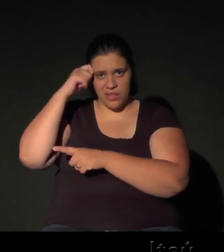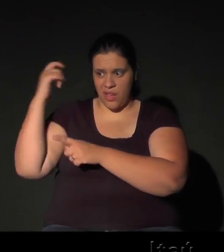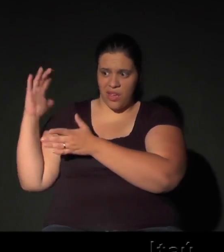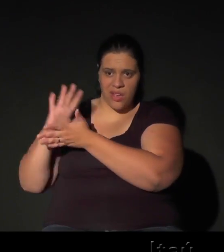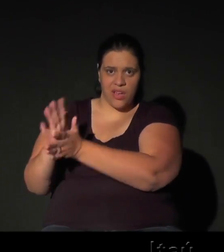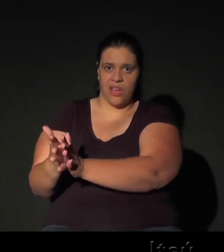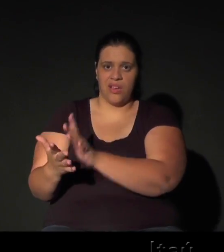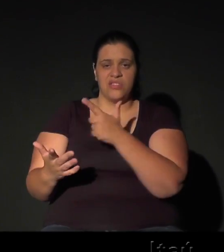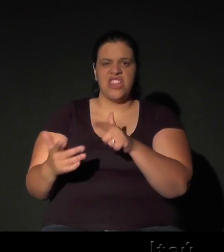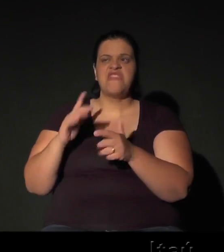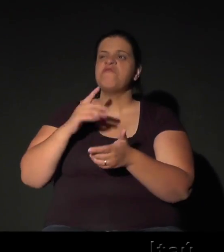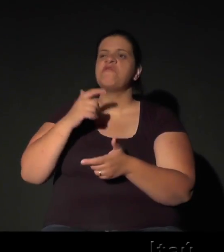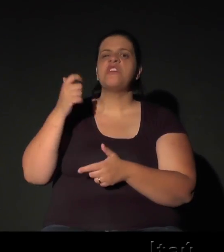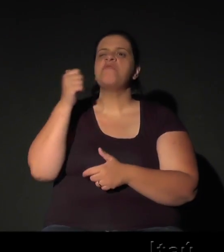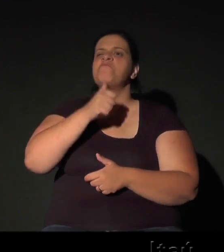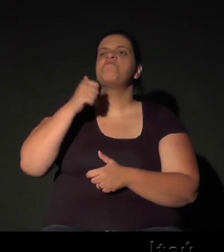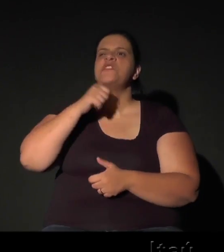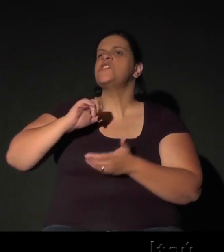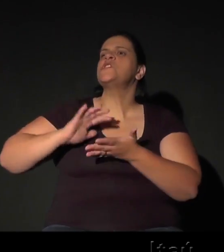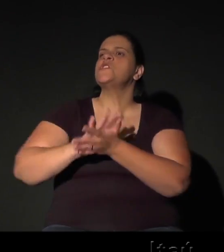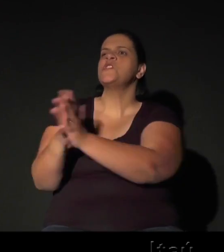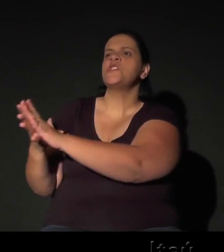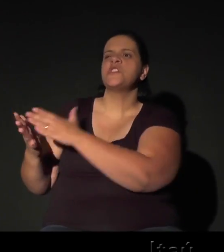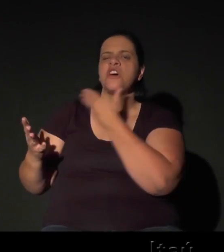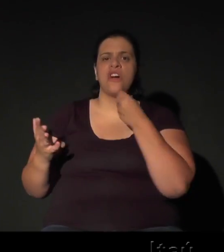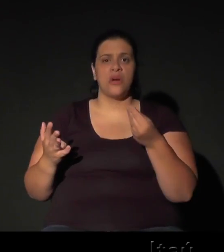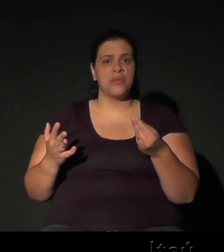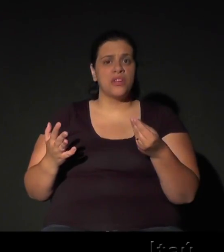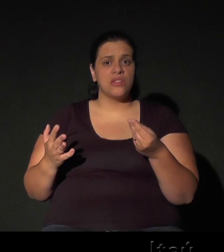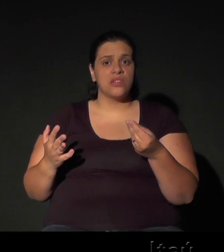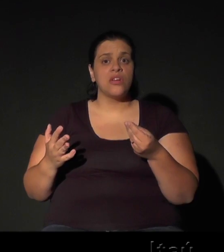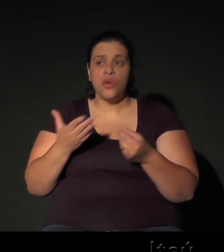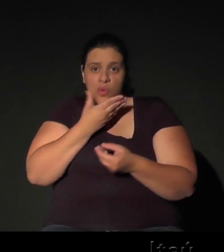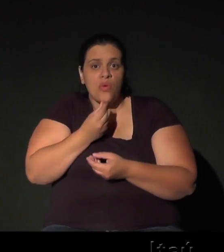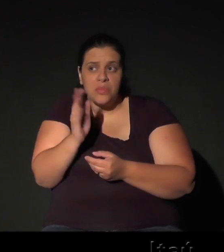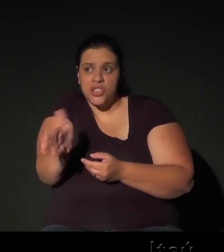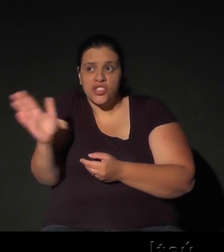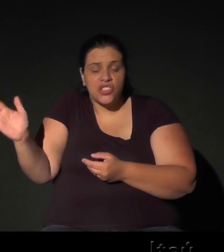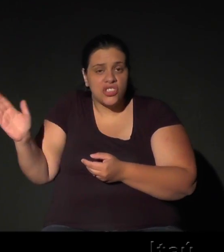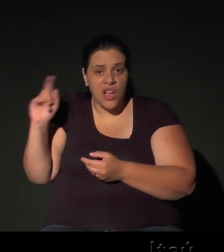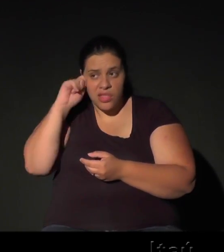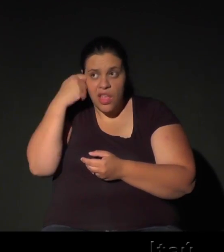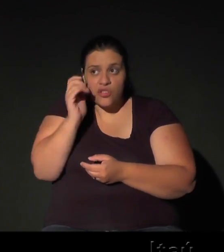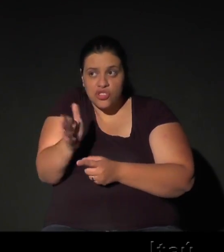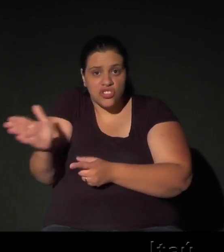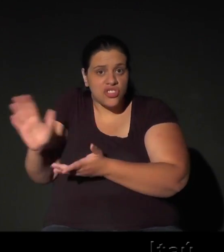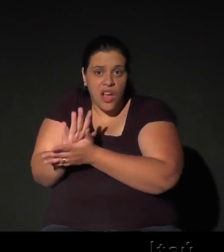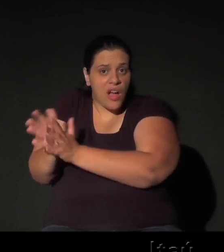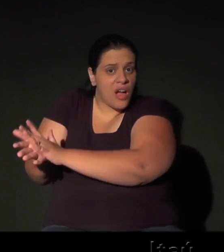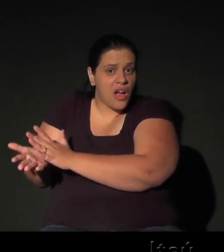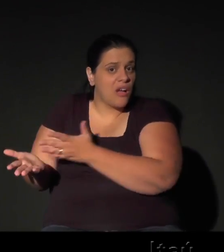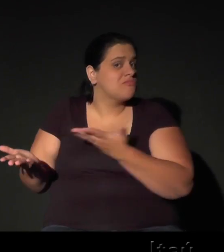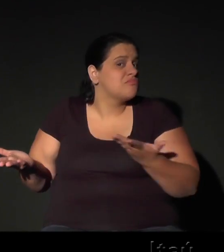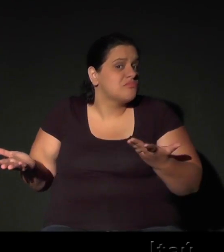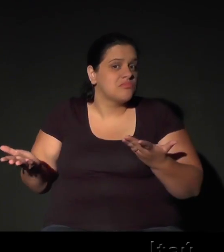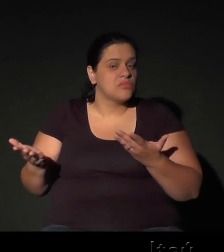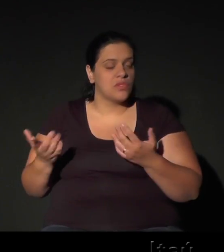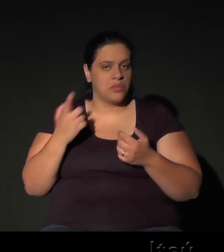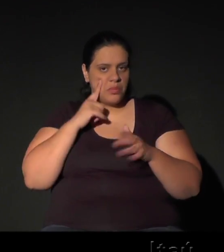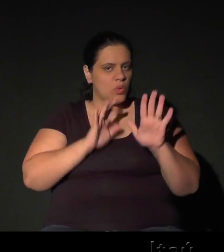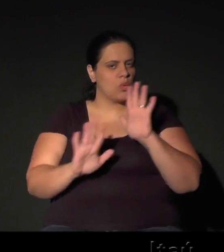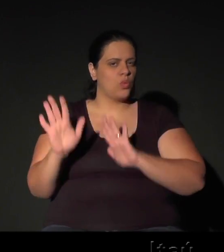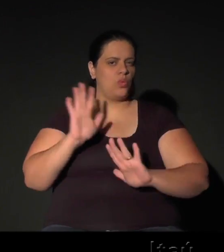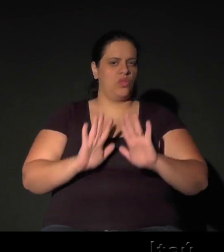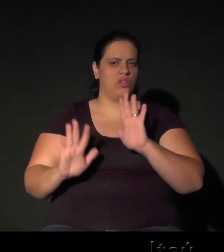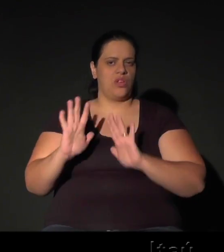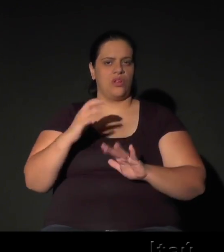né falar morte aos homens Às vezes a mulher fala ai morte aos homens morte aos homens os homens negros estão morrendo sistematicamente na mon estado morte aqui homens então acho que tem que tomar muito